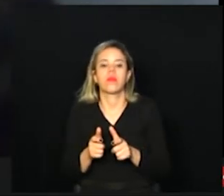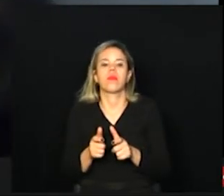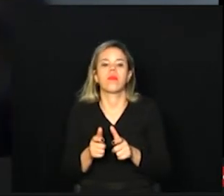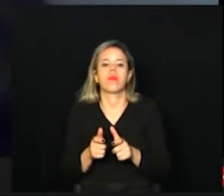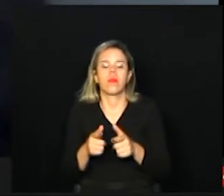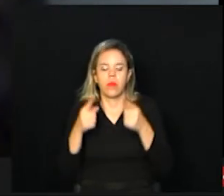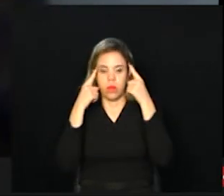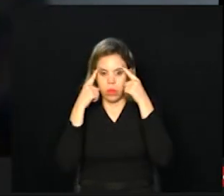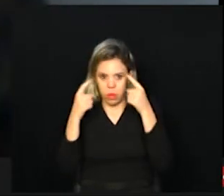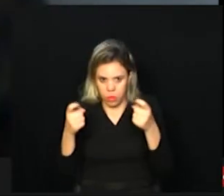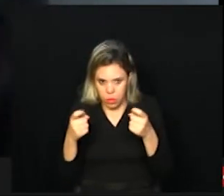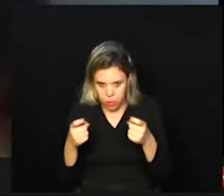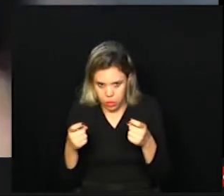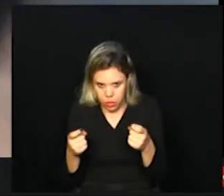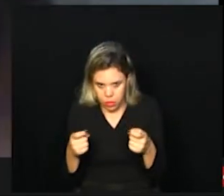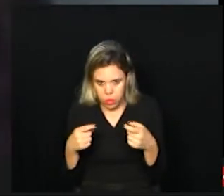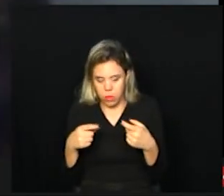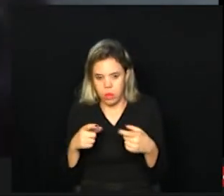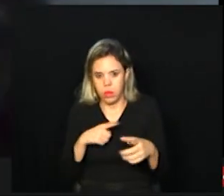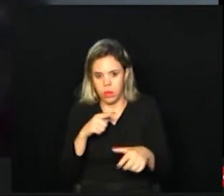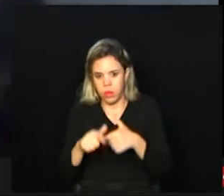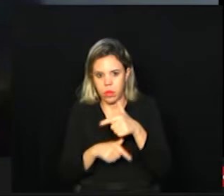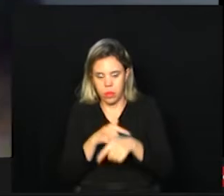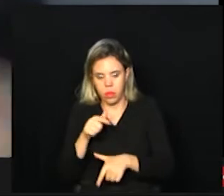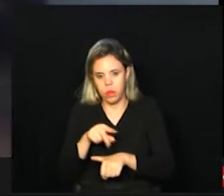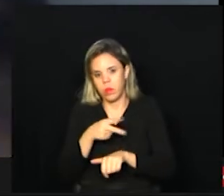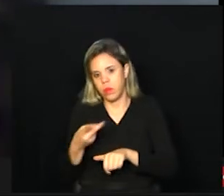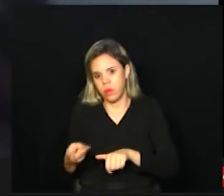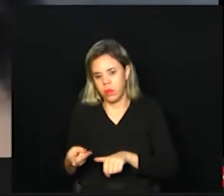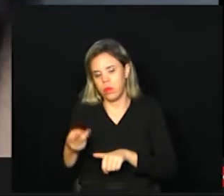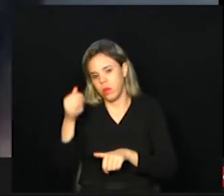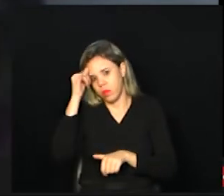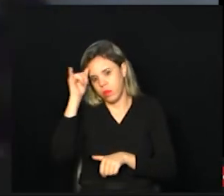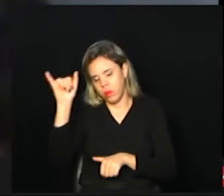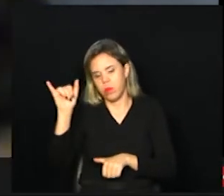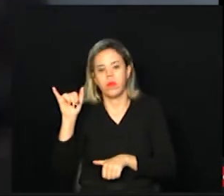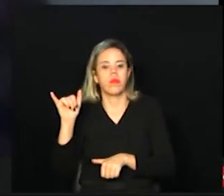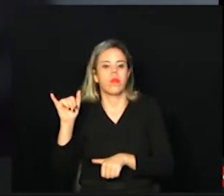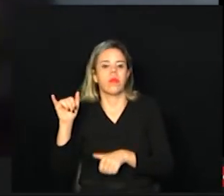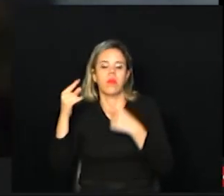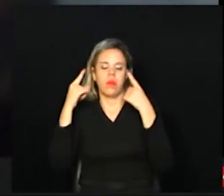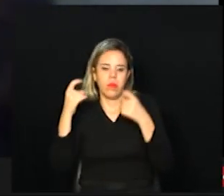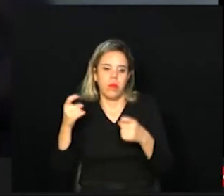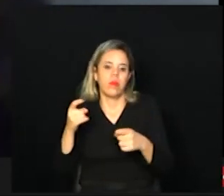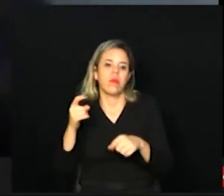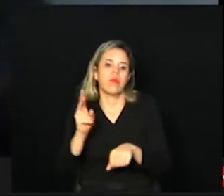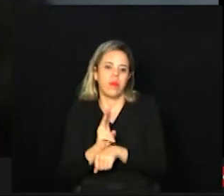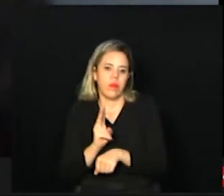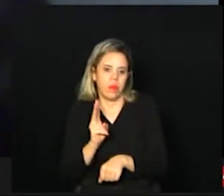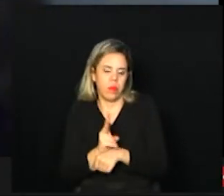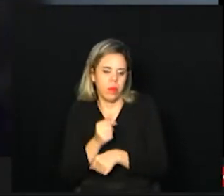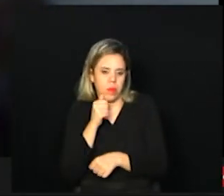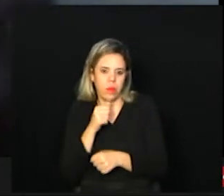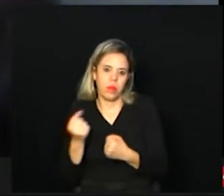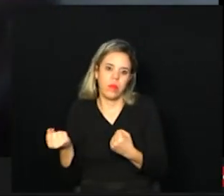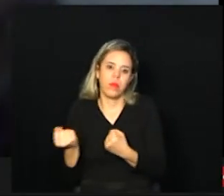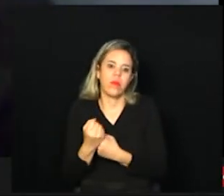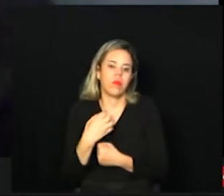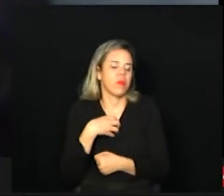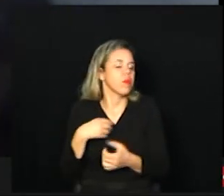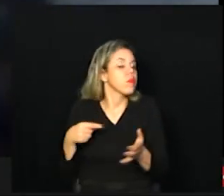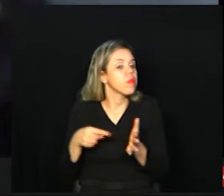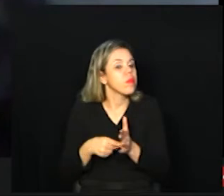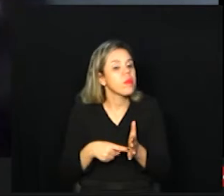questão da violência, porque a gente tem um trabalho inverso de prevenção, de proteção, e a mulher também se sente amparada. Por que a mulher não